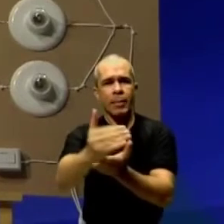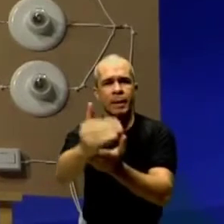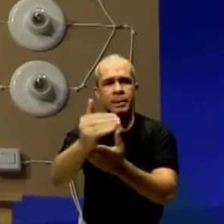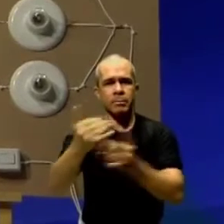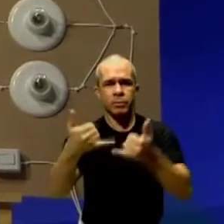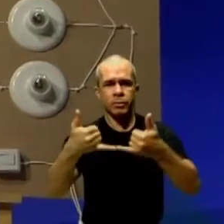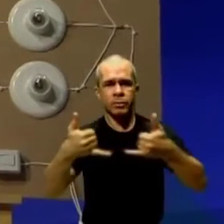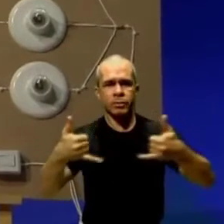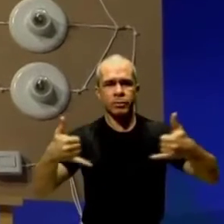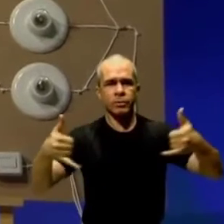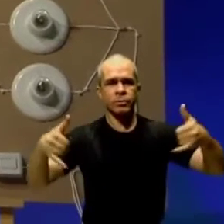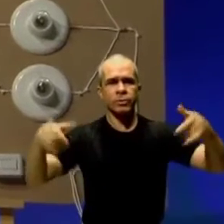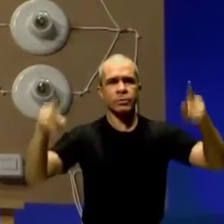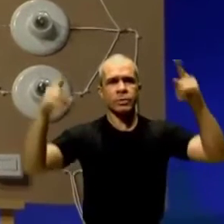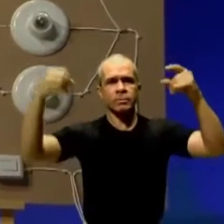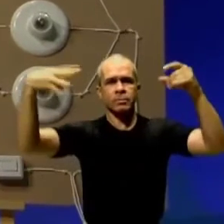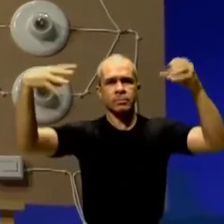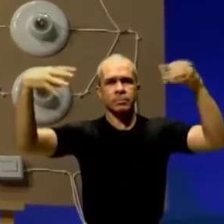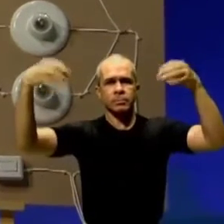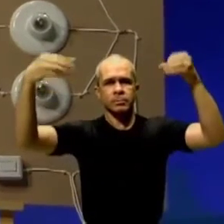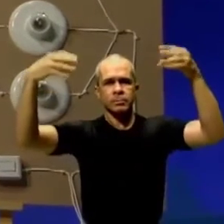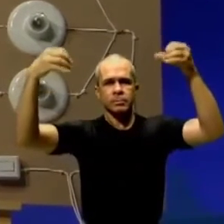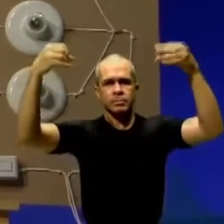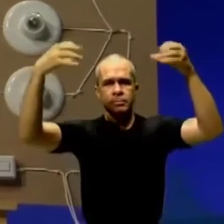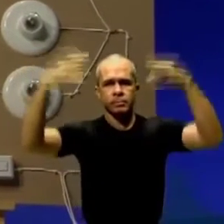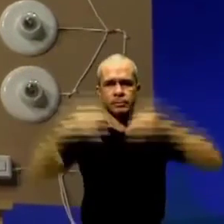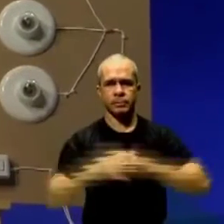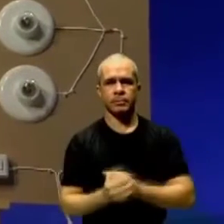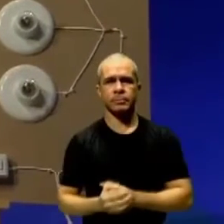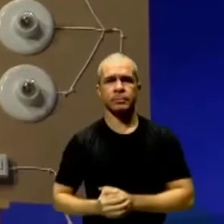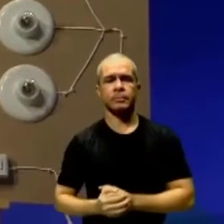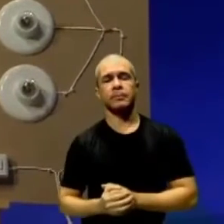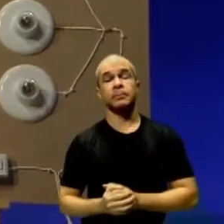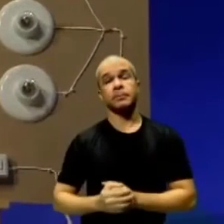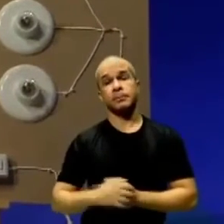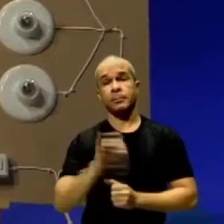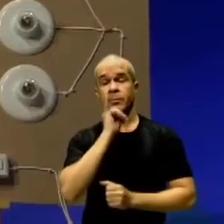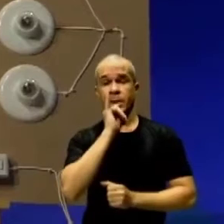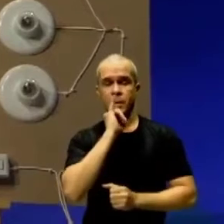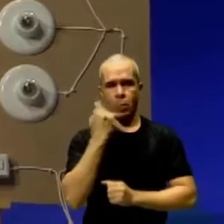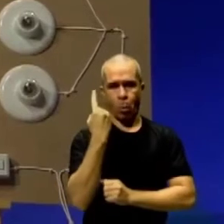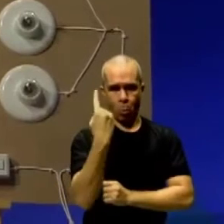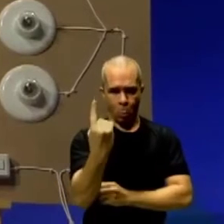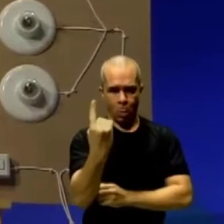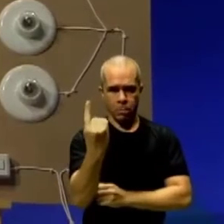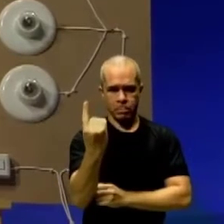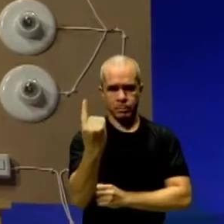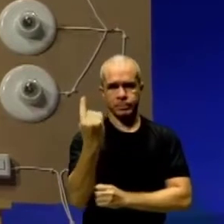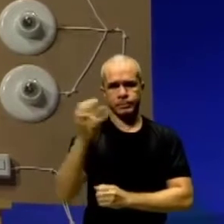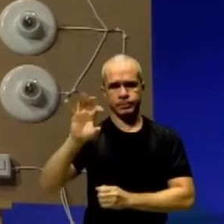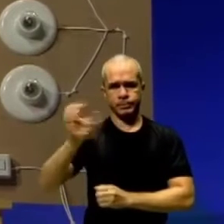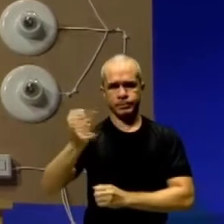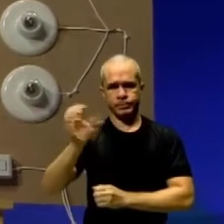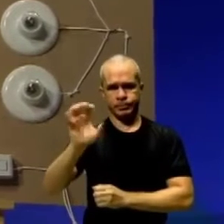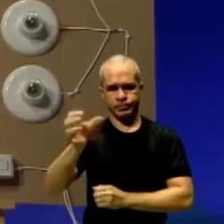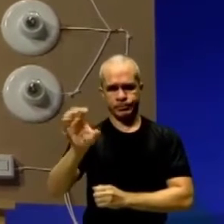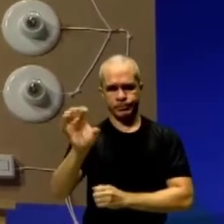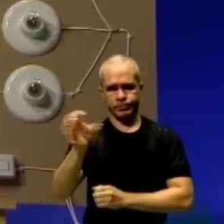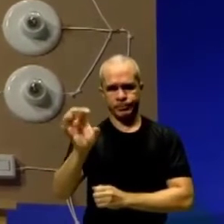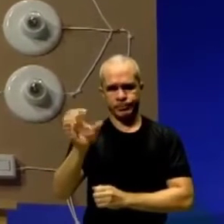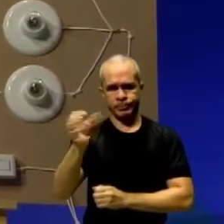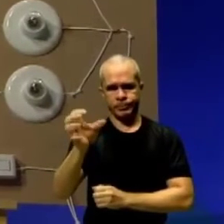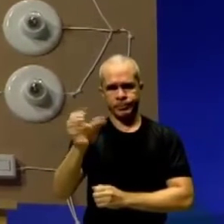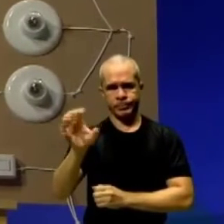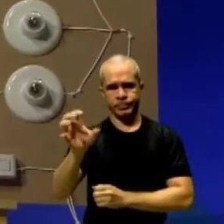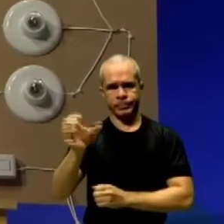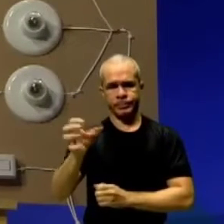por essas lâmpadas, beleza? Bem, quando eu pego aqui uma dessas lâmpadas aqui e desenrosco, né, vou